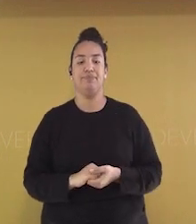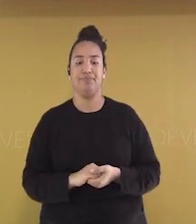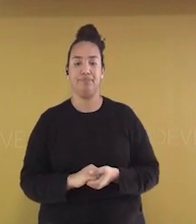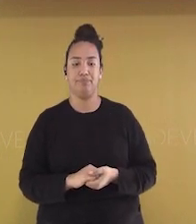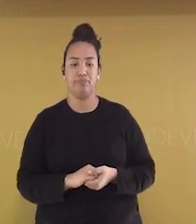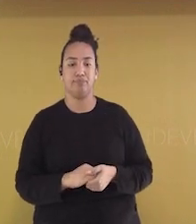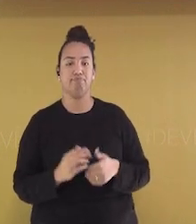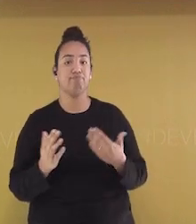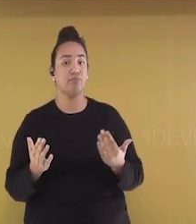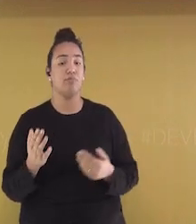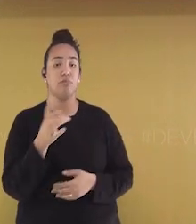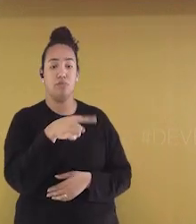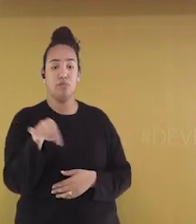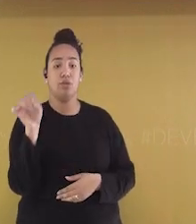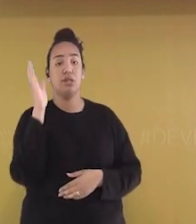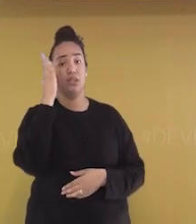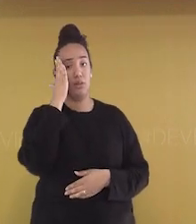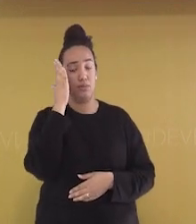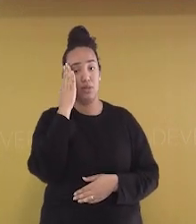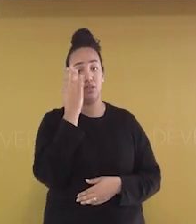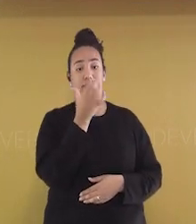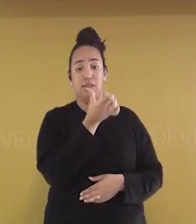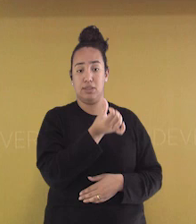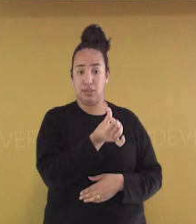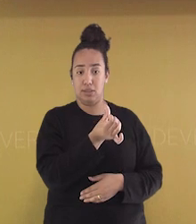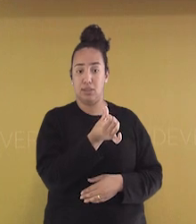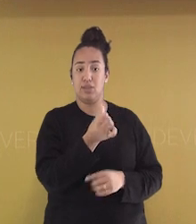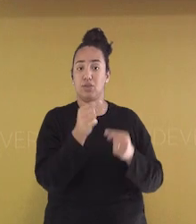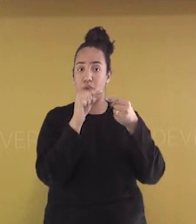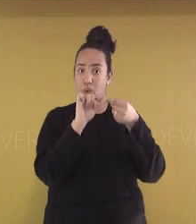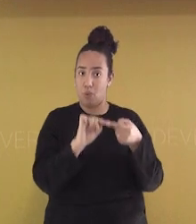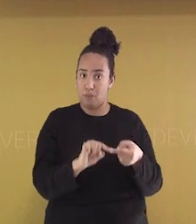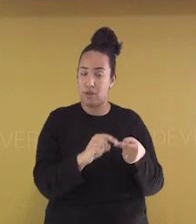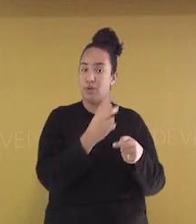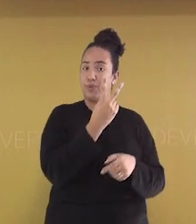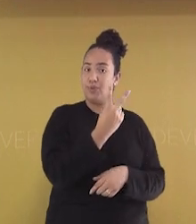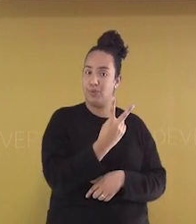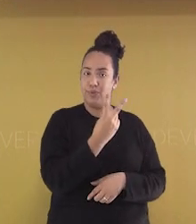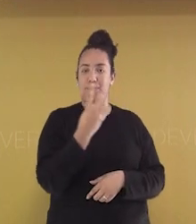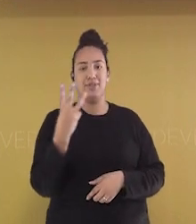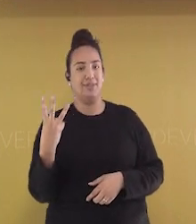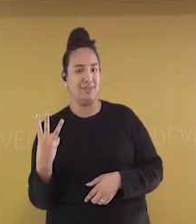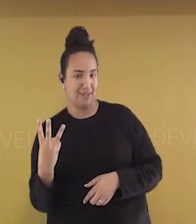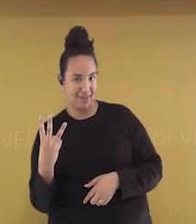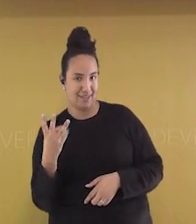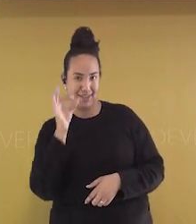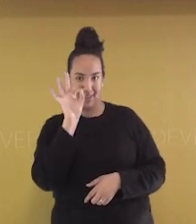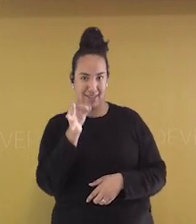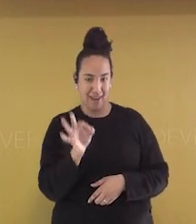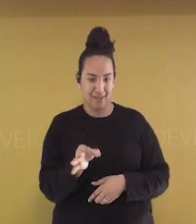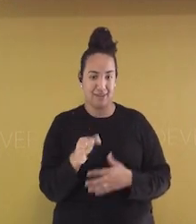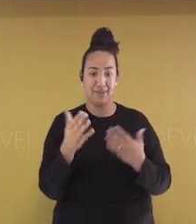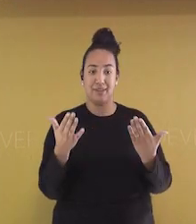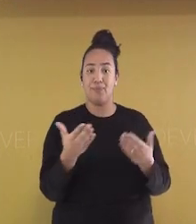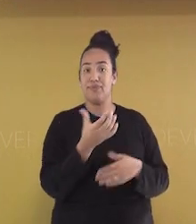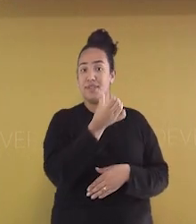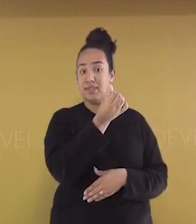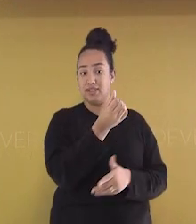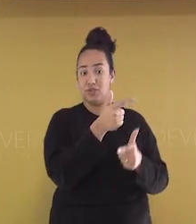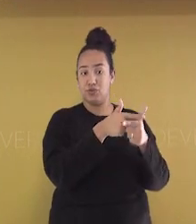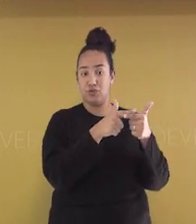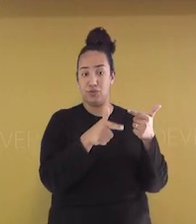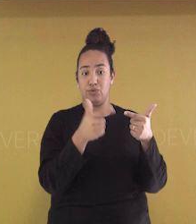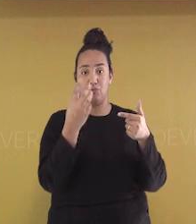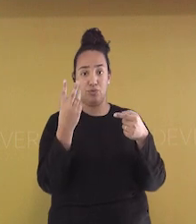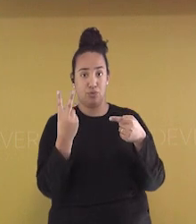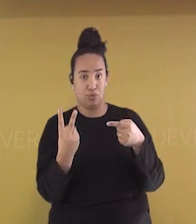0. De cara, já sabemos que o 6 é múltiplo de 2 e de 3, ou seja, ao dividirmos